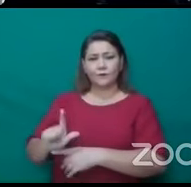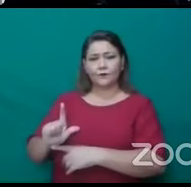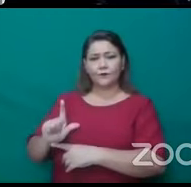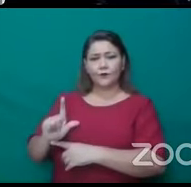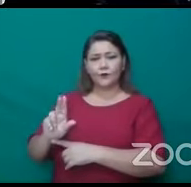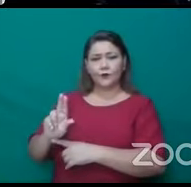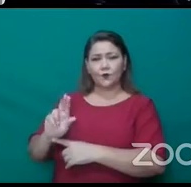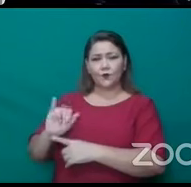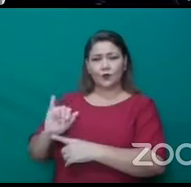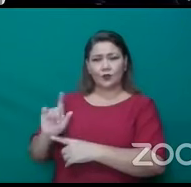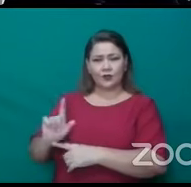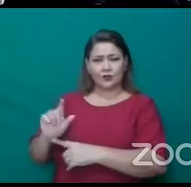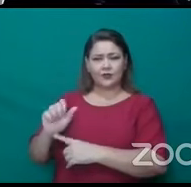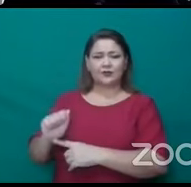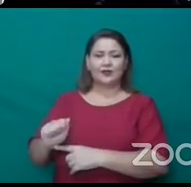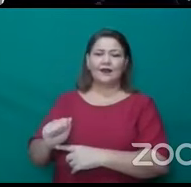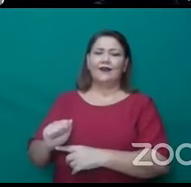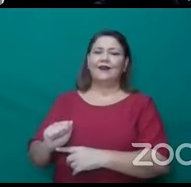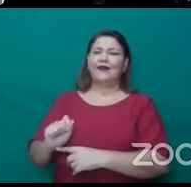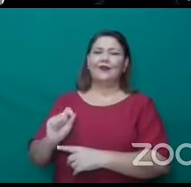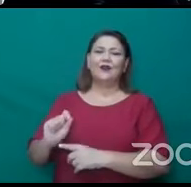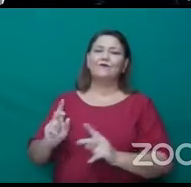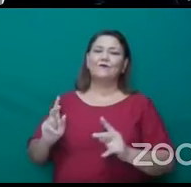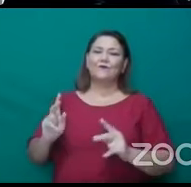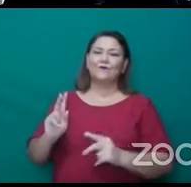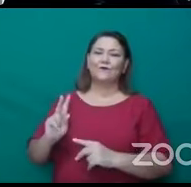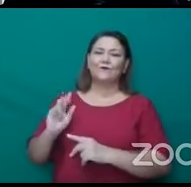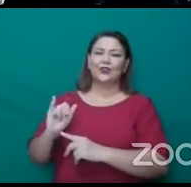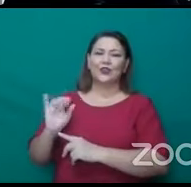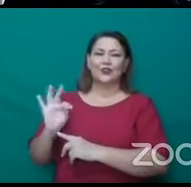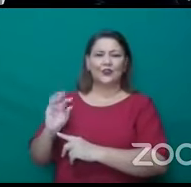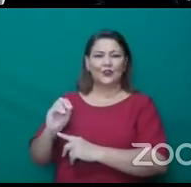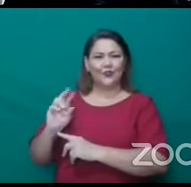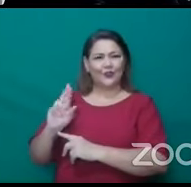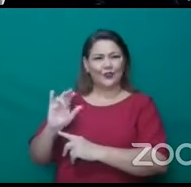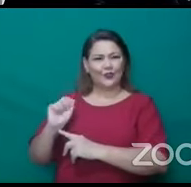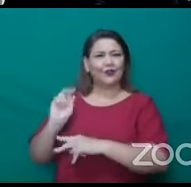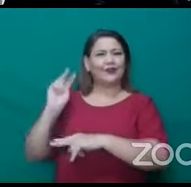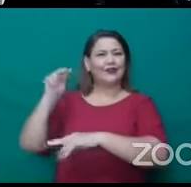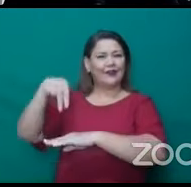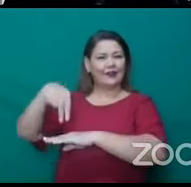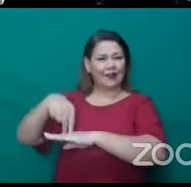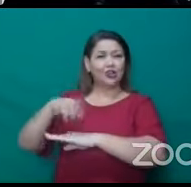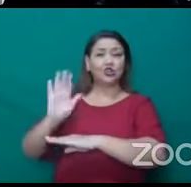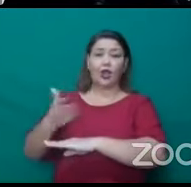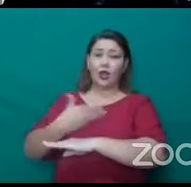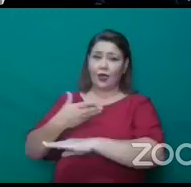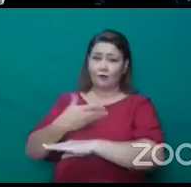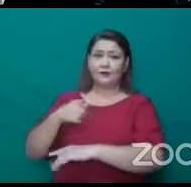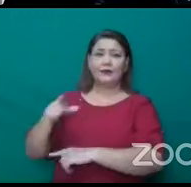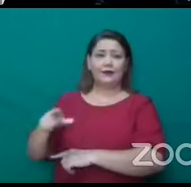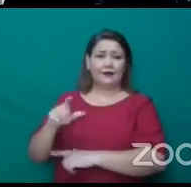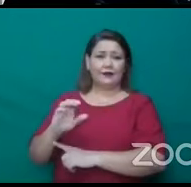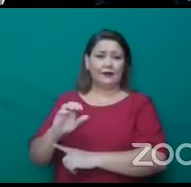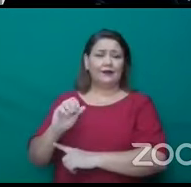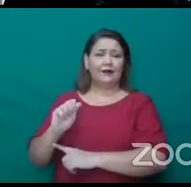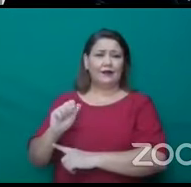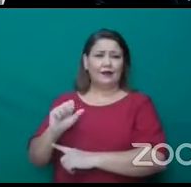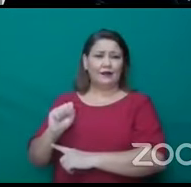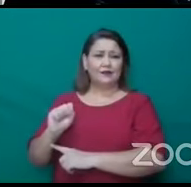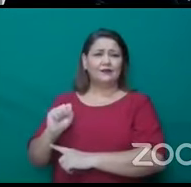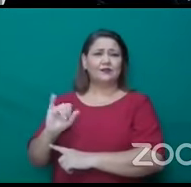que é a Victoria, a atriz maravilhosa, que é a nossa protagonista, ela já era muito amiga do Cássio, né, que é outro personagem.